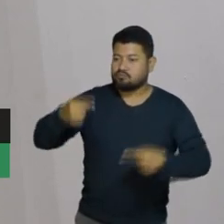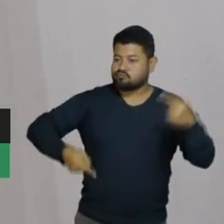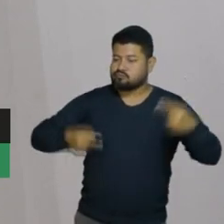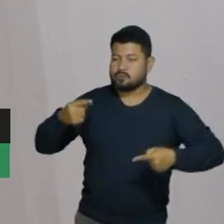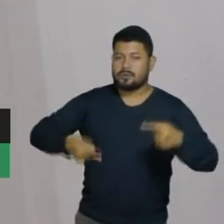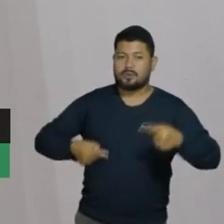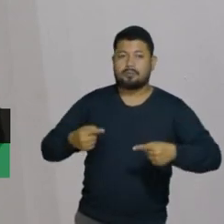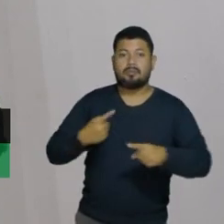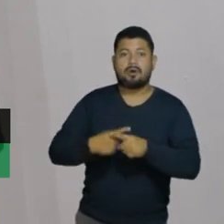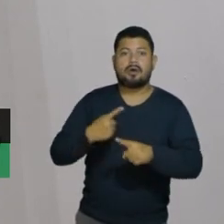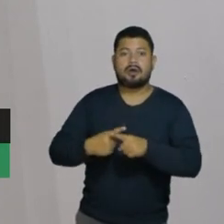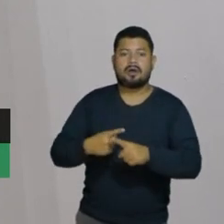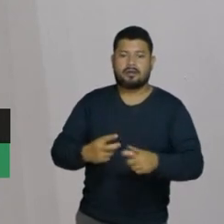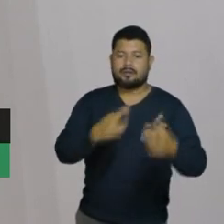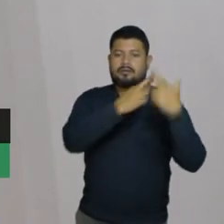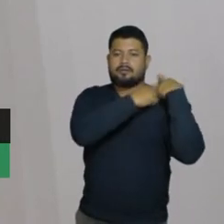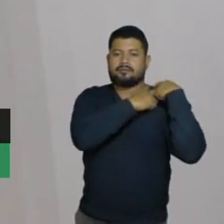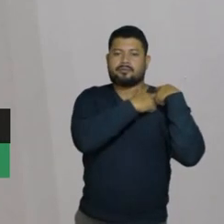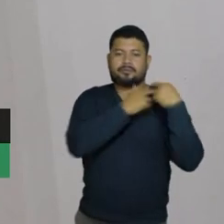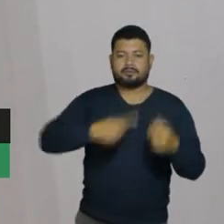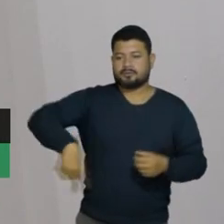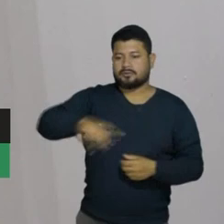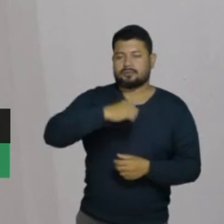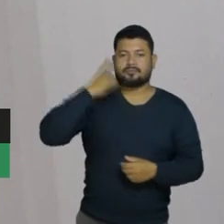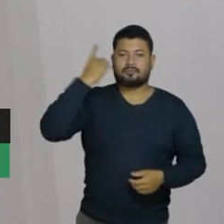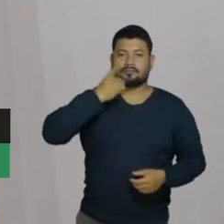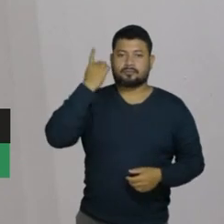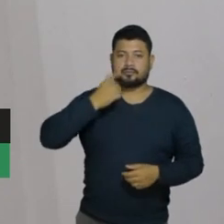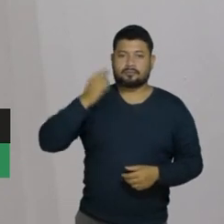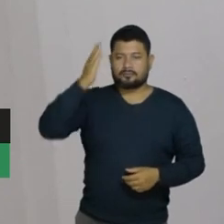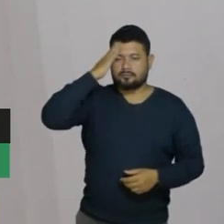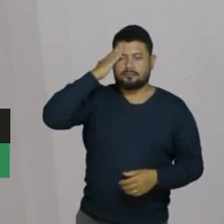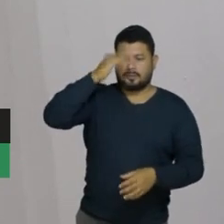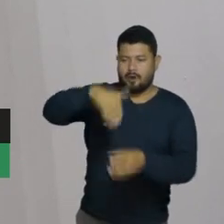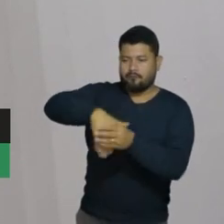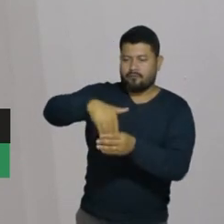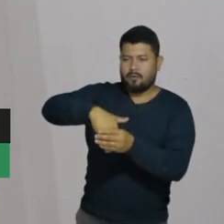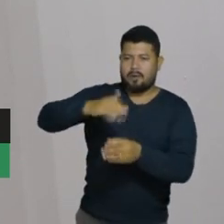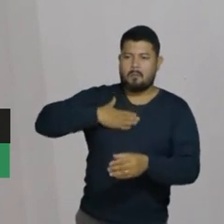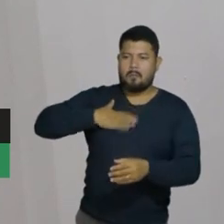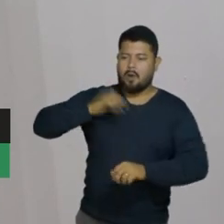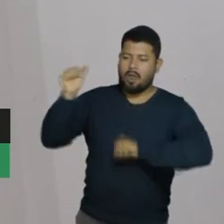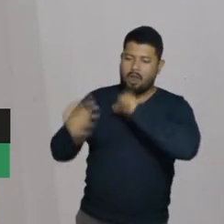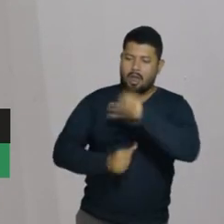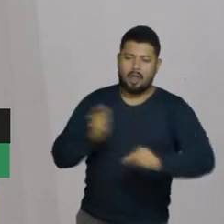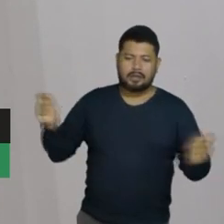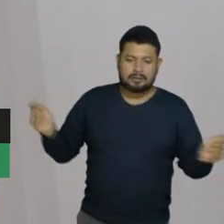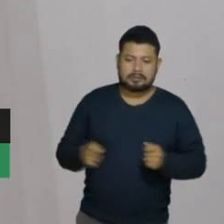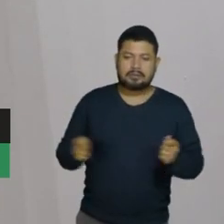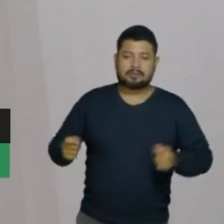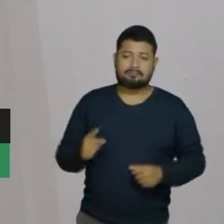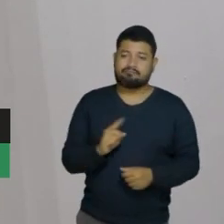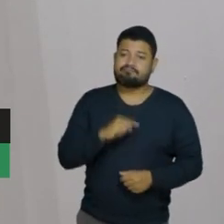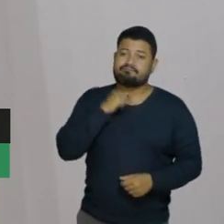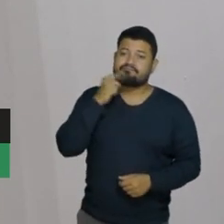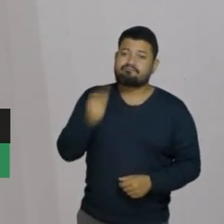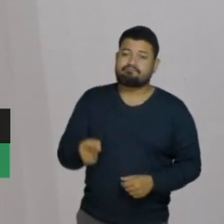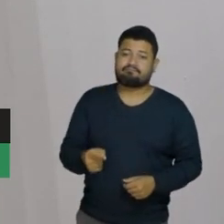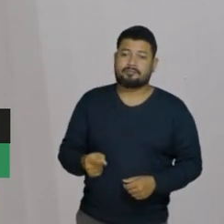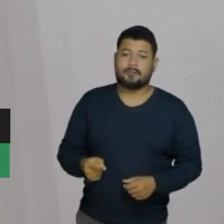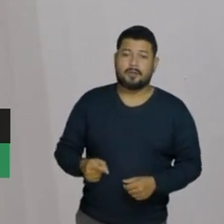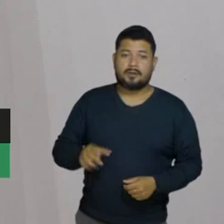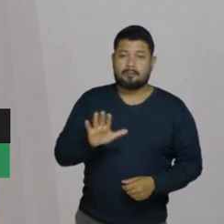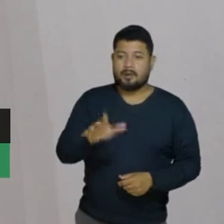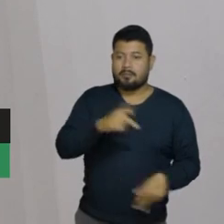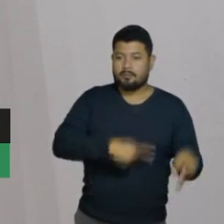de Santa Catarina. Eu sei que o nosso voto não tem poder para mudar esse tipo de coisa. Mas a população do nosso Estado espera isso da